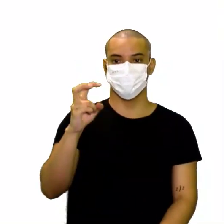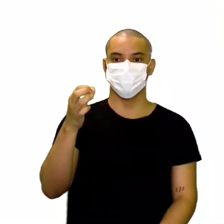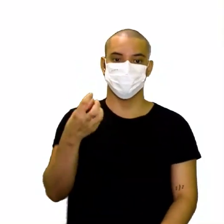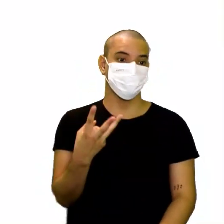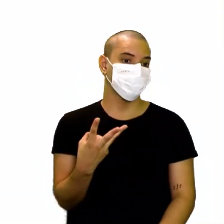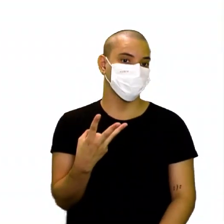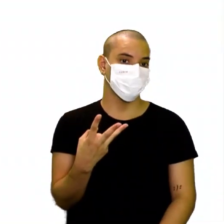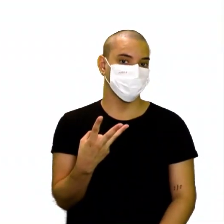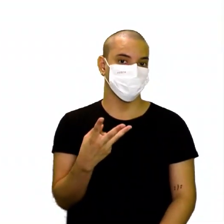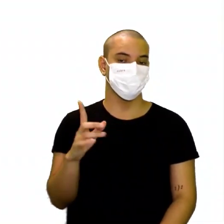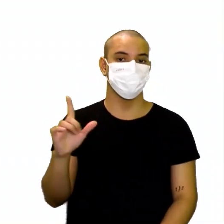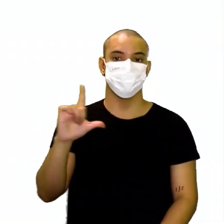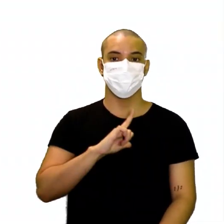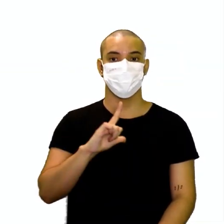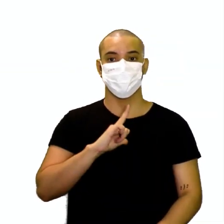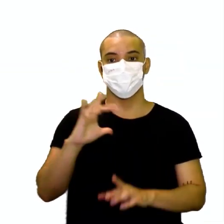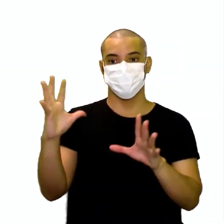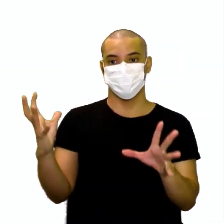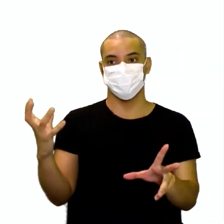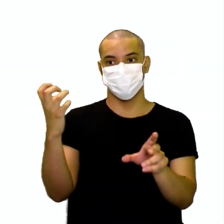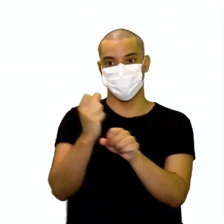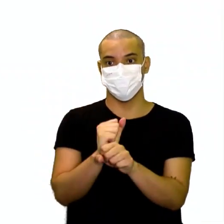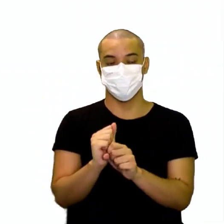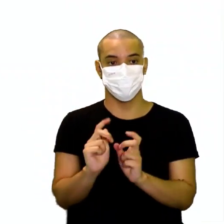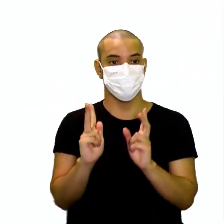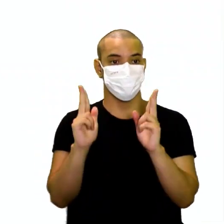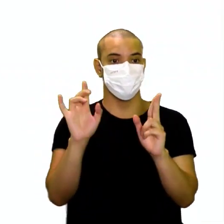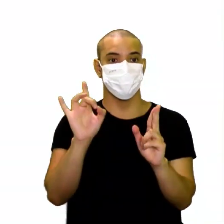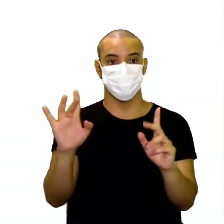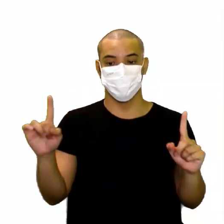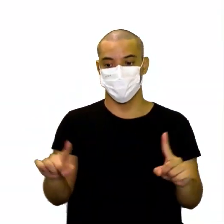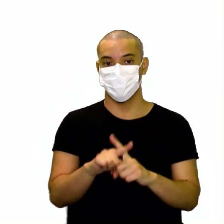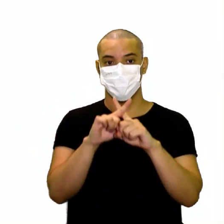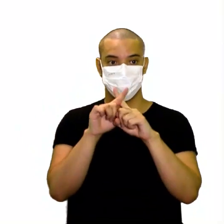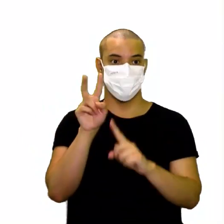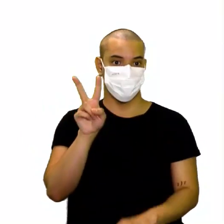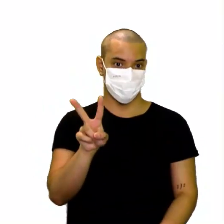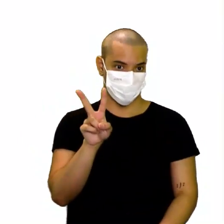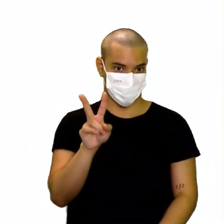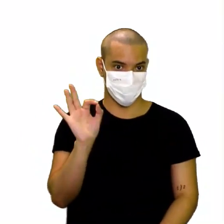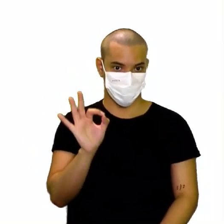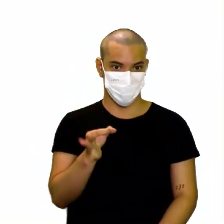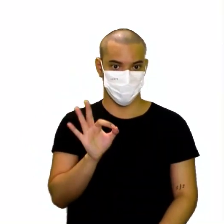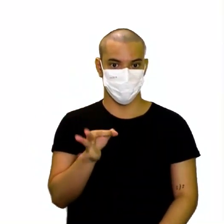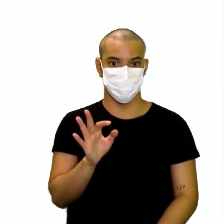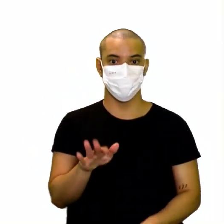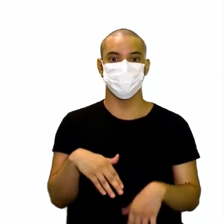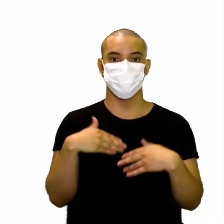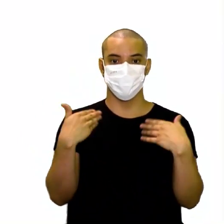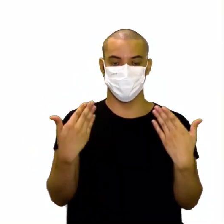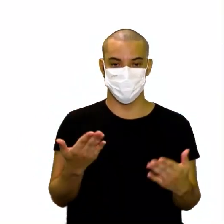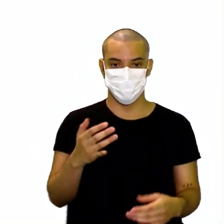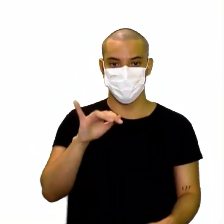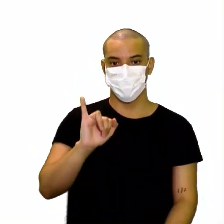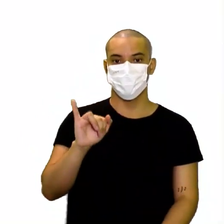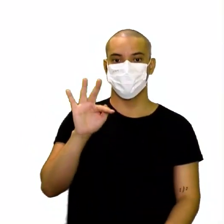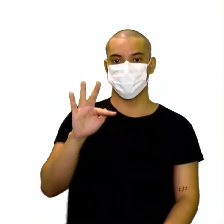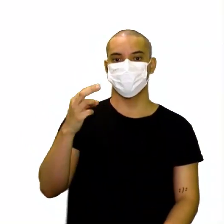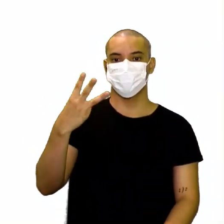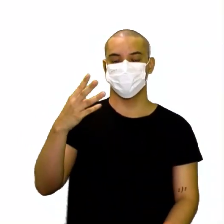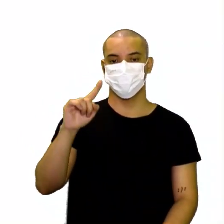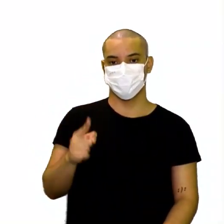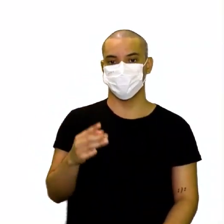1,53 e a gente tem que somar e é igual, é só multiplicar a corrente por 2, né? Então, olha só, a corrente final